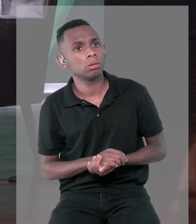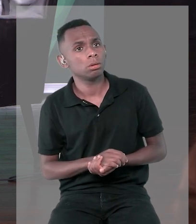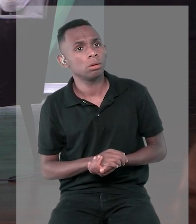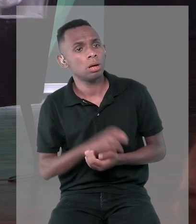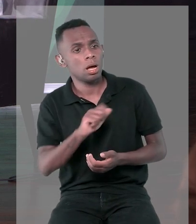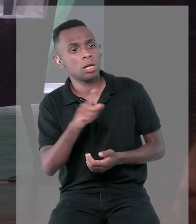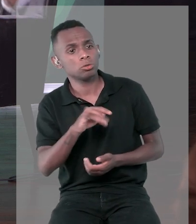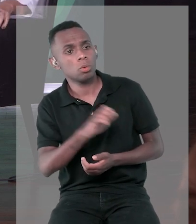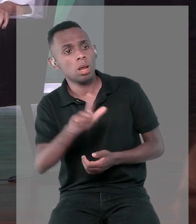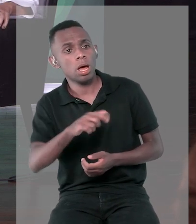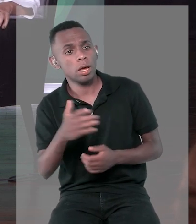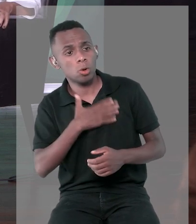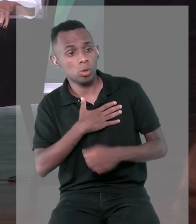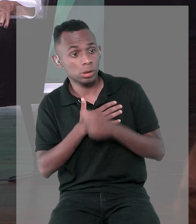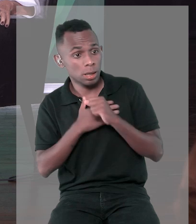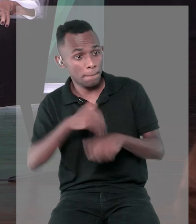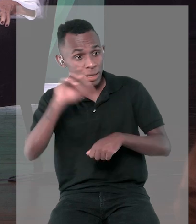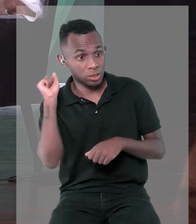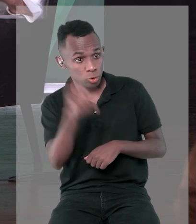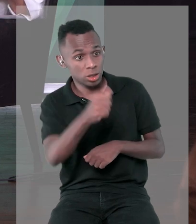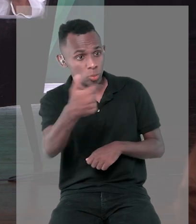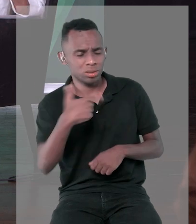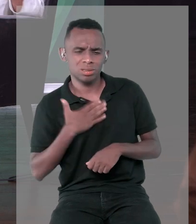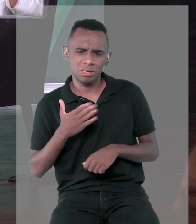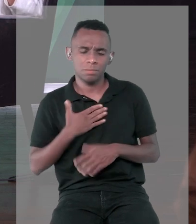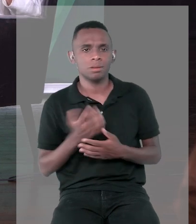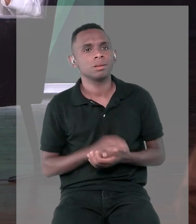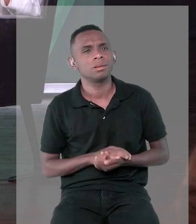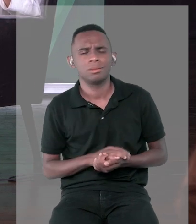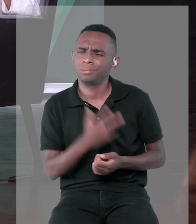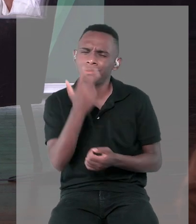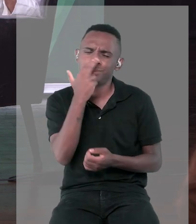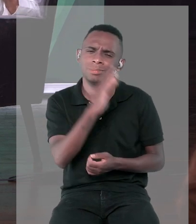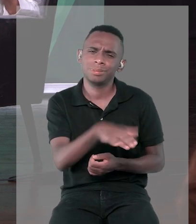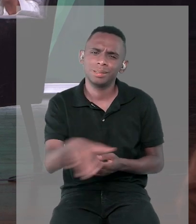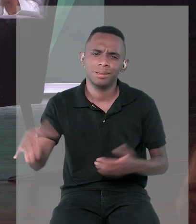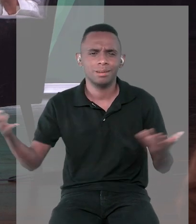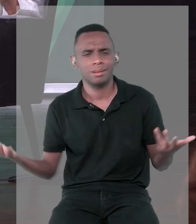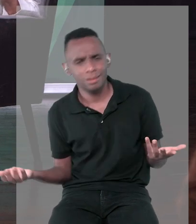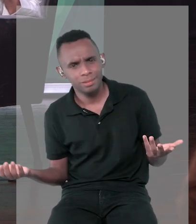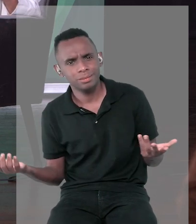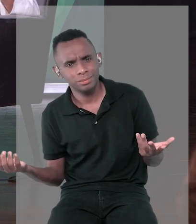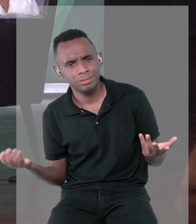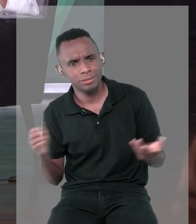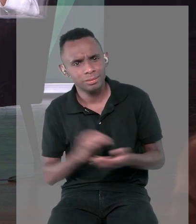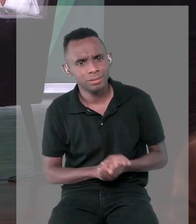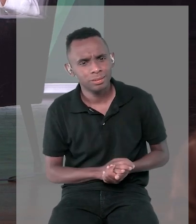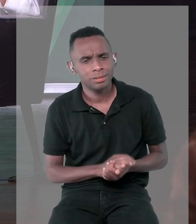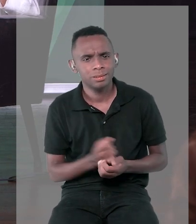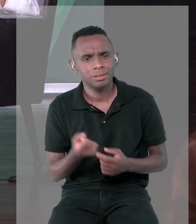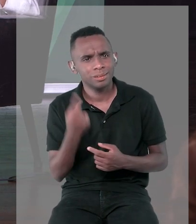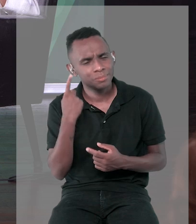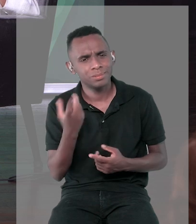o Azulay gosta mais de você do que de mim. Olha que coisa infantil. Olha